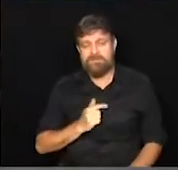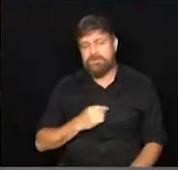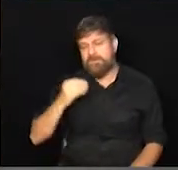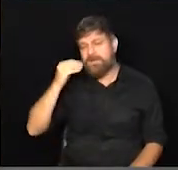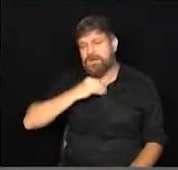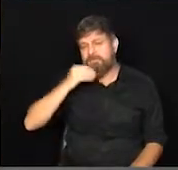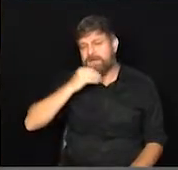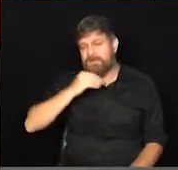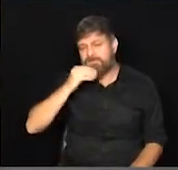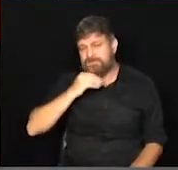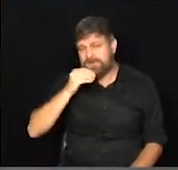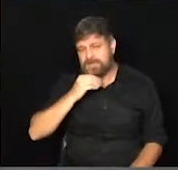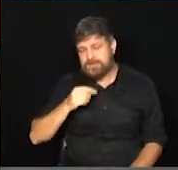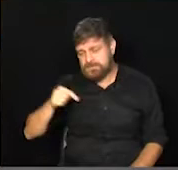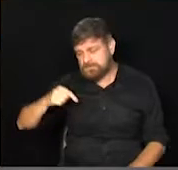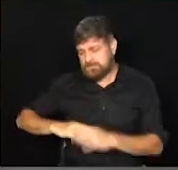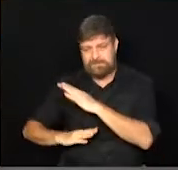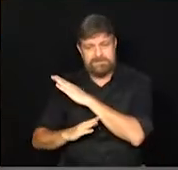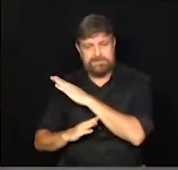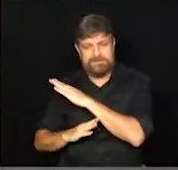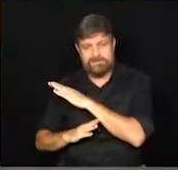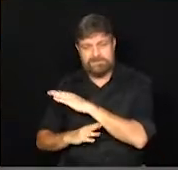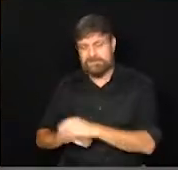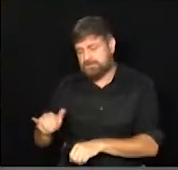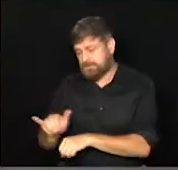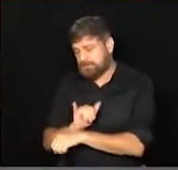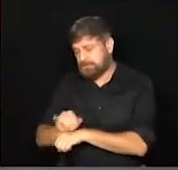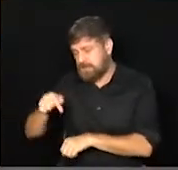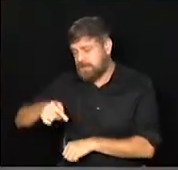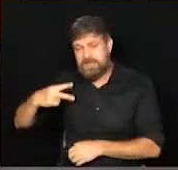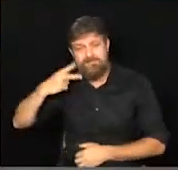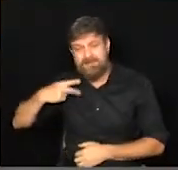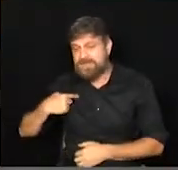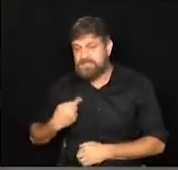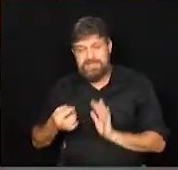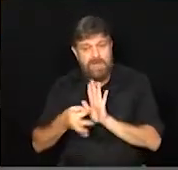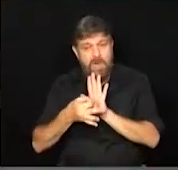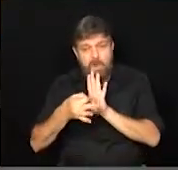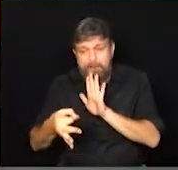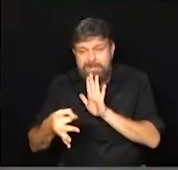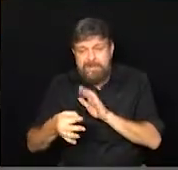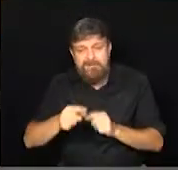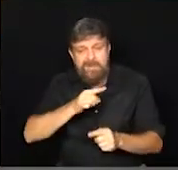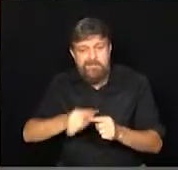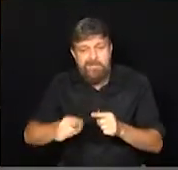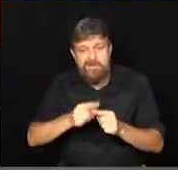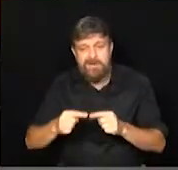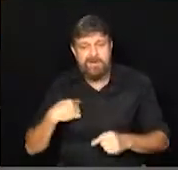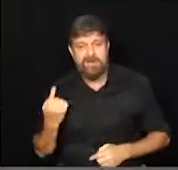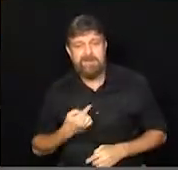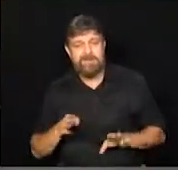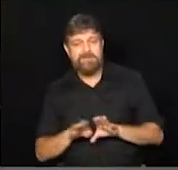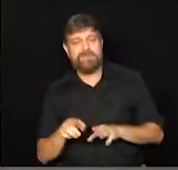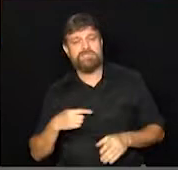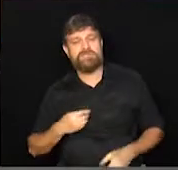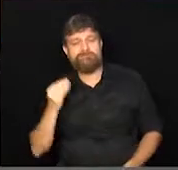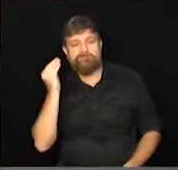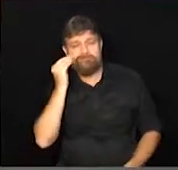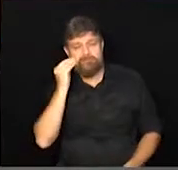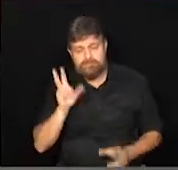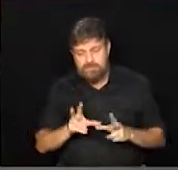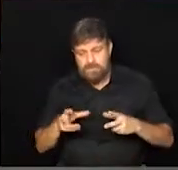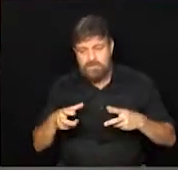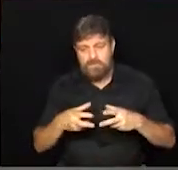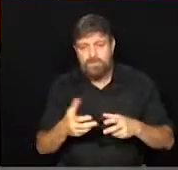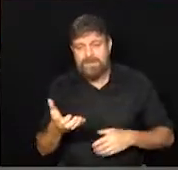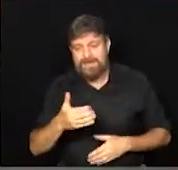próprio poder como instrumento legislativo, e, para além disso, nós temos tentado estabelecer, enquanto comissão, um diálogo